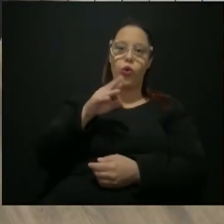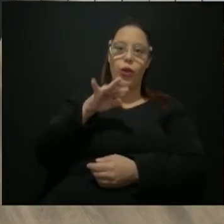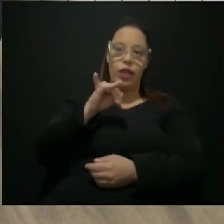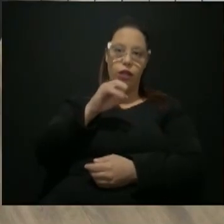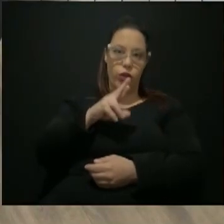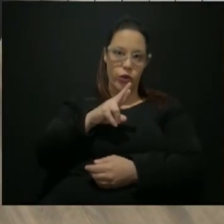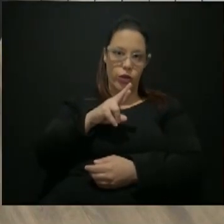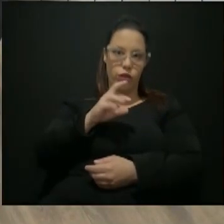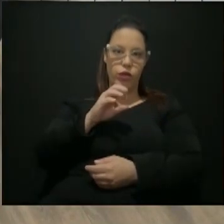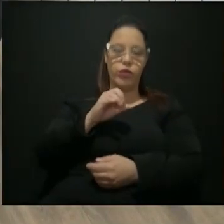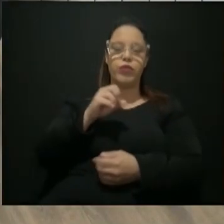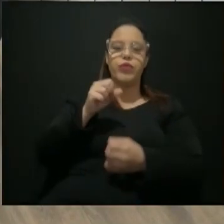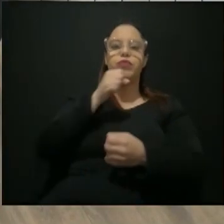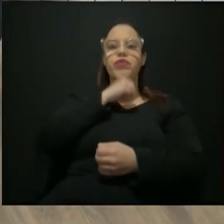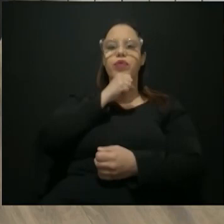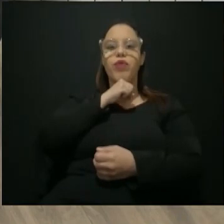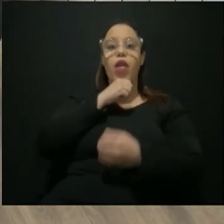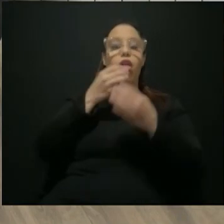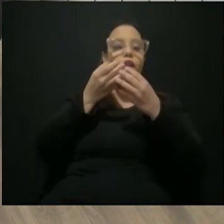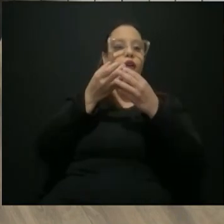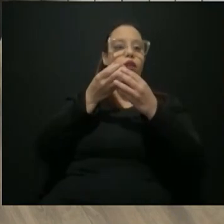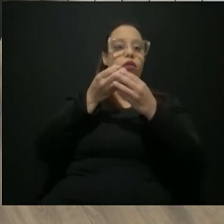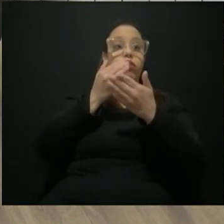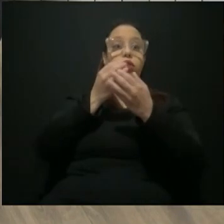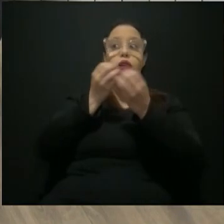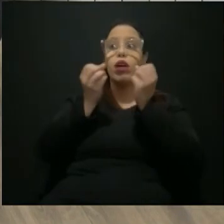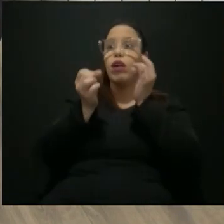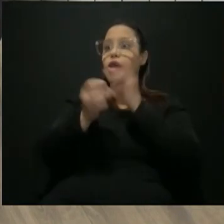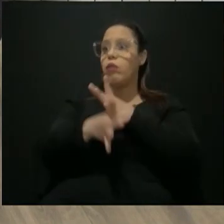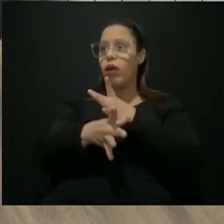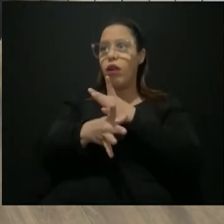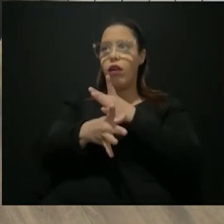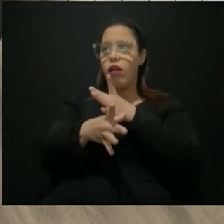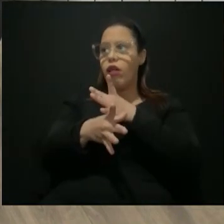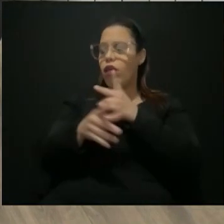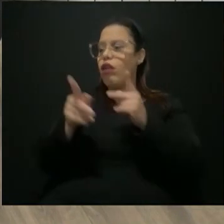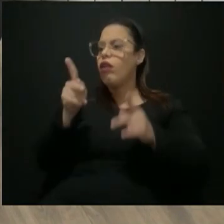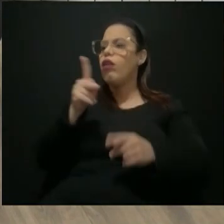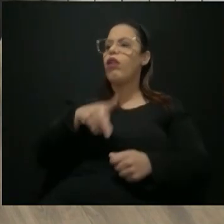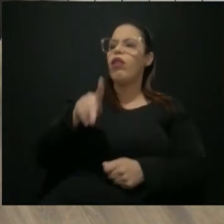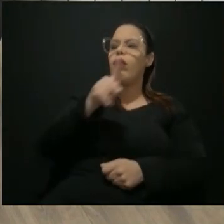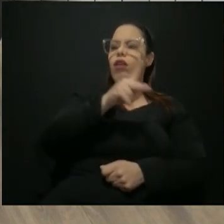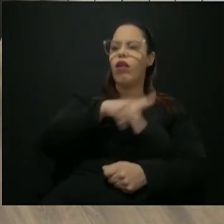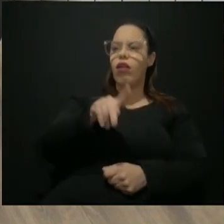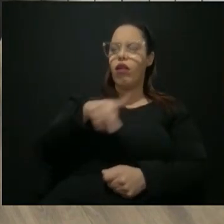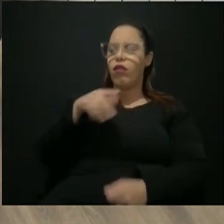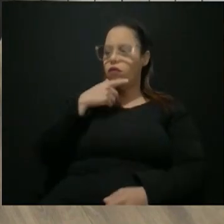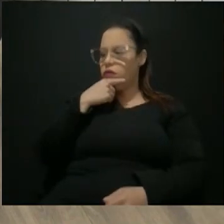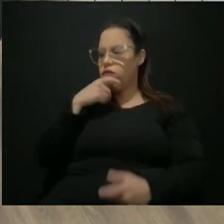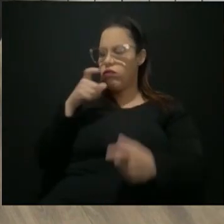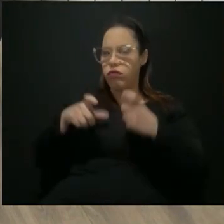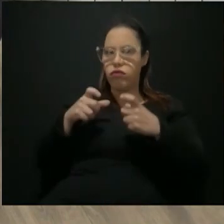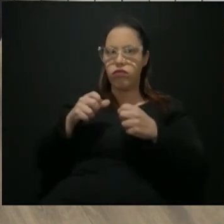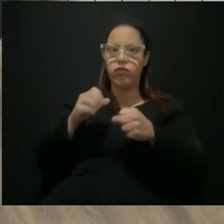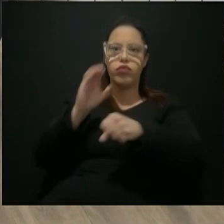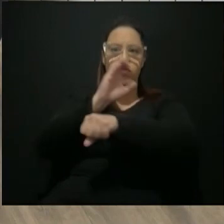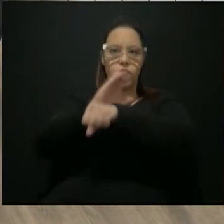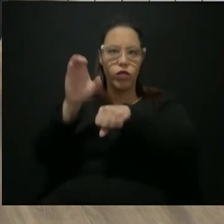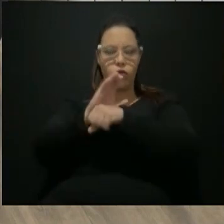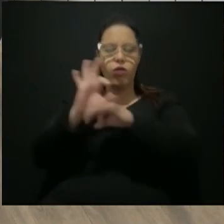também estará escassa, porque essas pessoas que hoje estão se formando, como fazendo curso técnico, né,